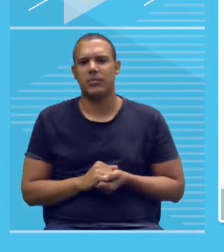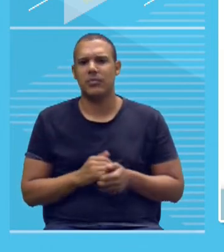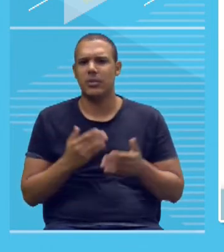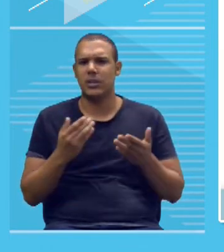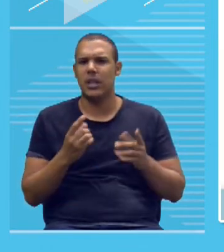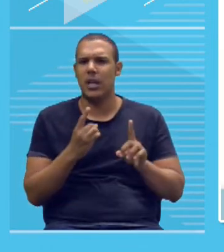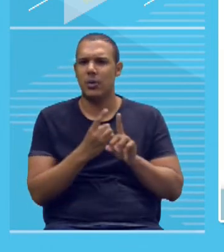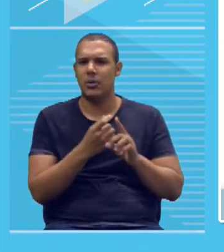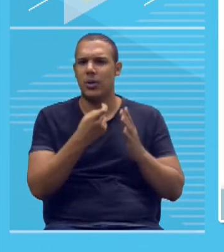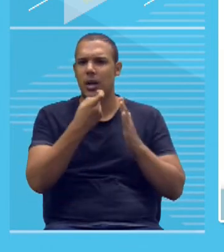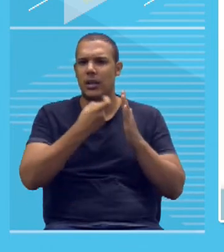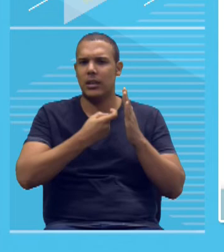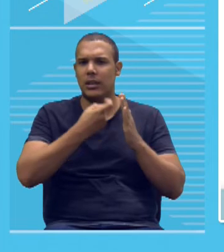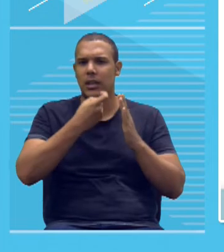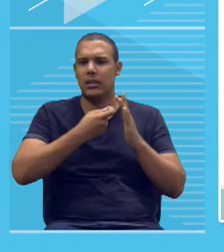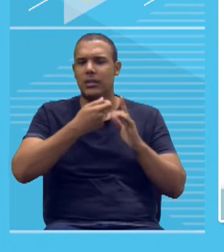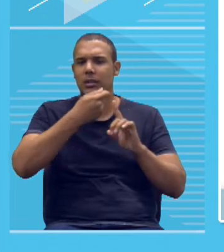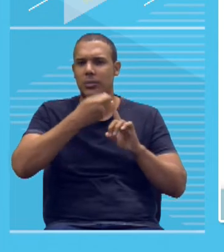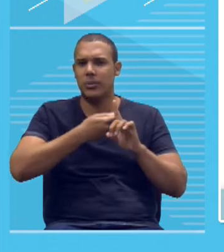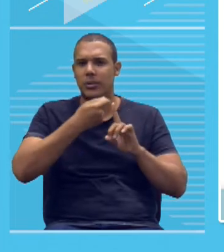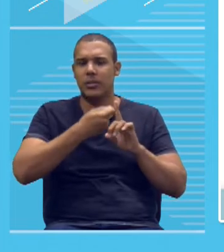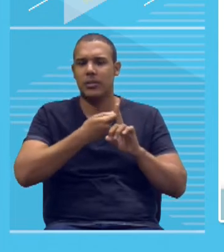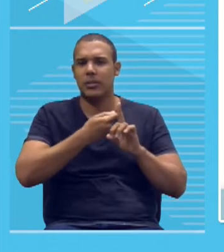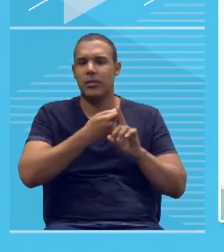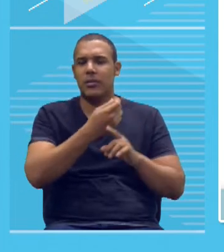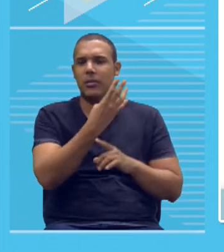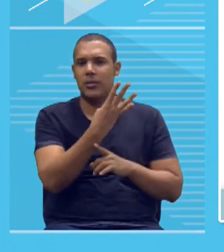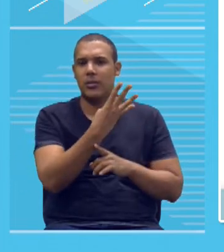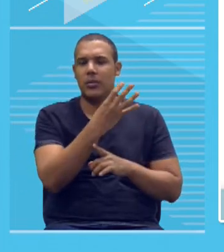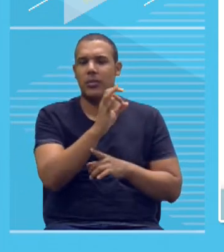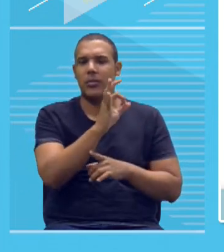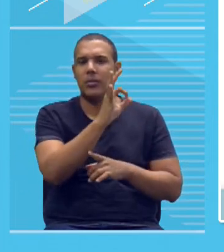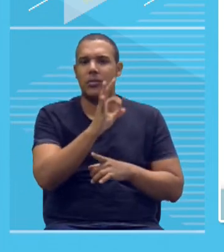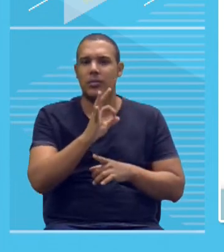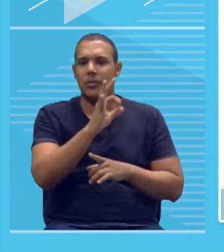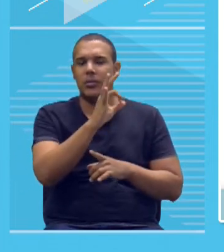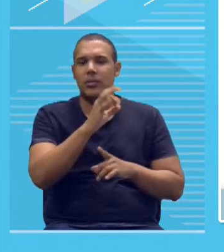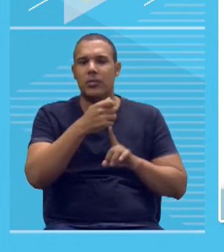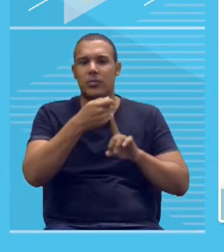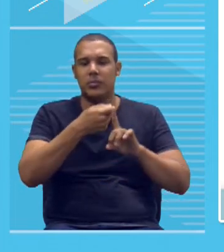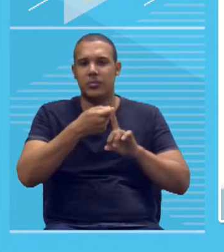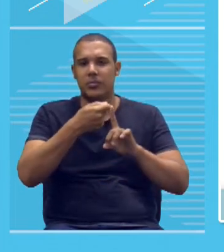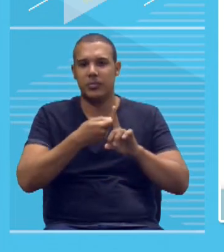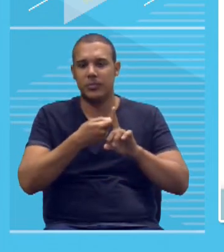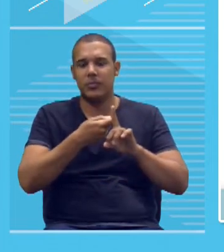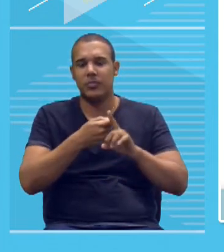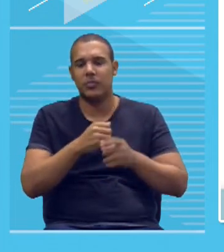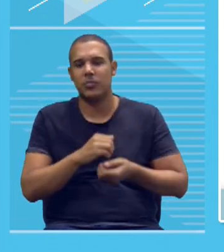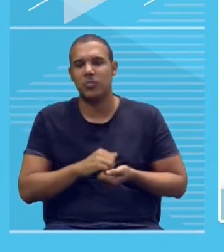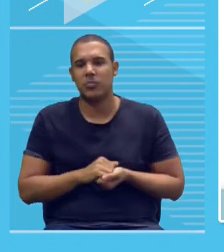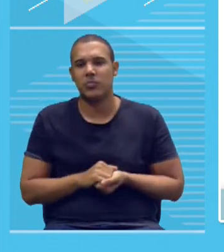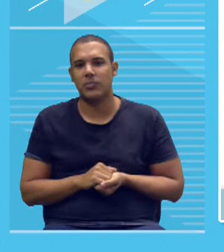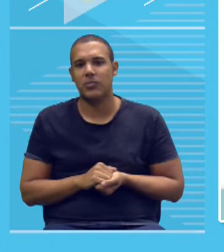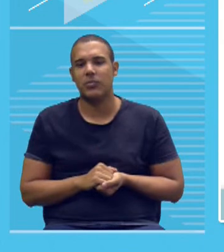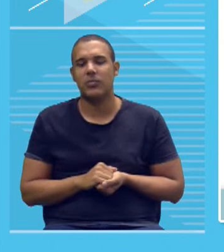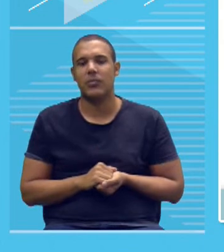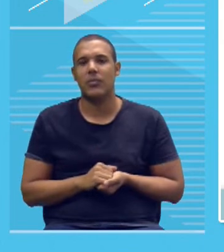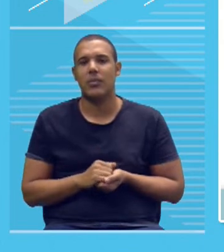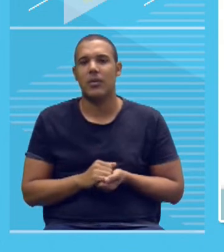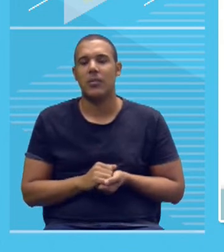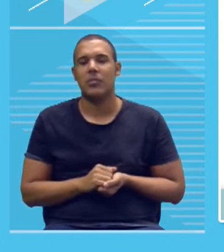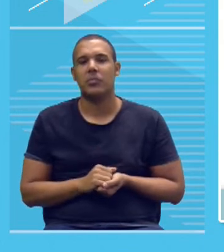a taxa mensal Professor foi de quatro por cento ao mês não é isso em um